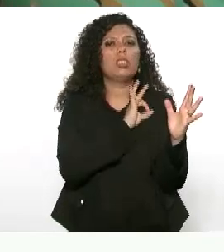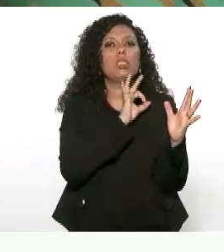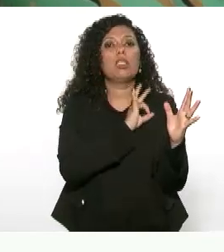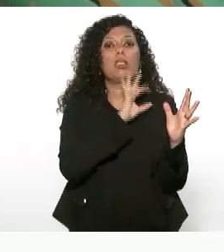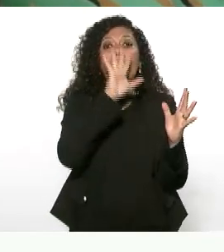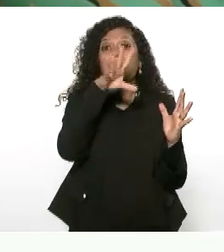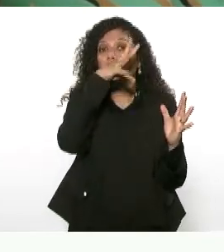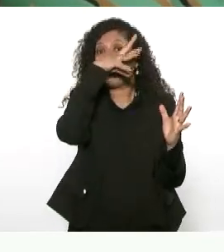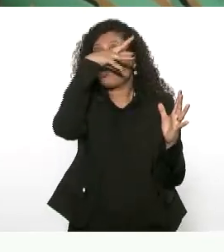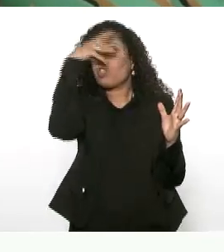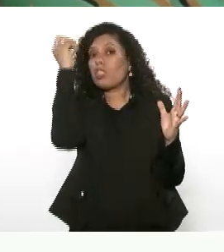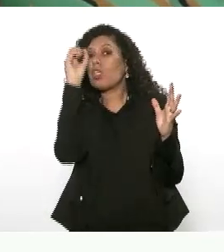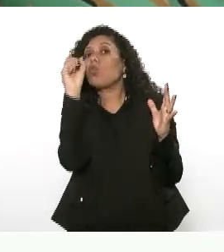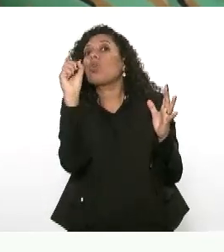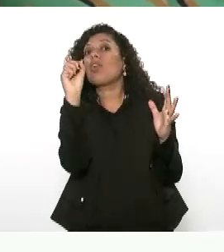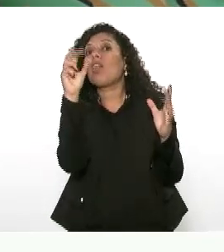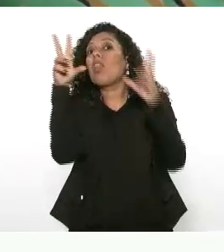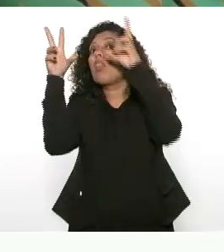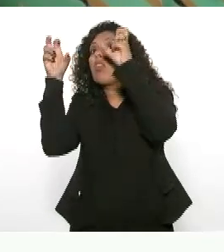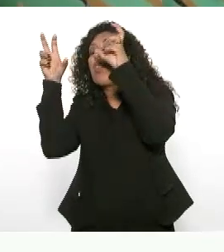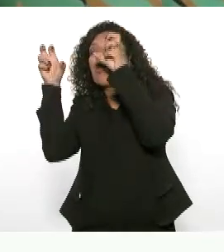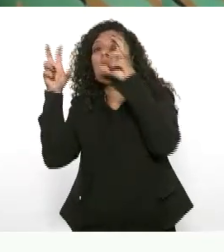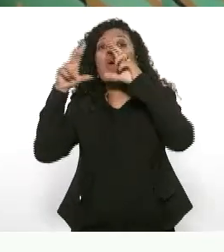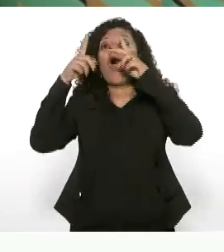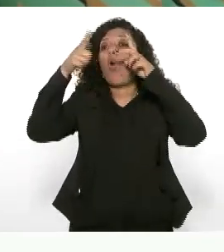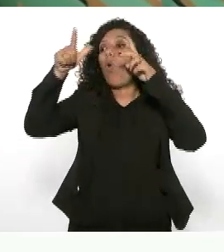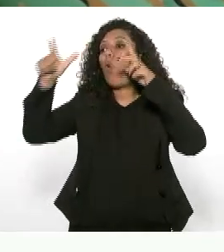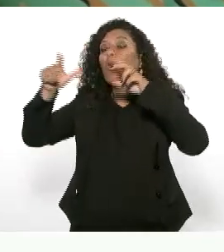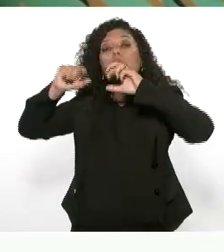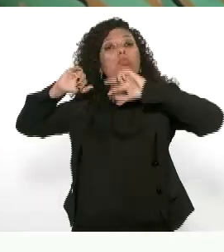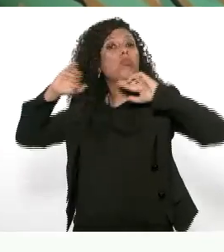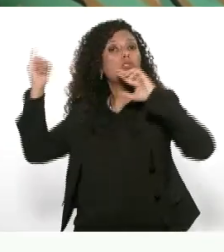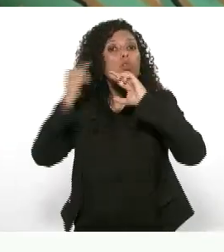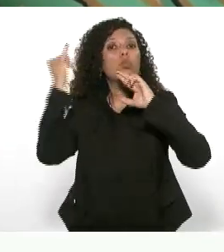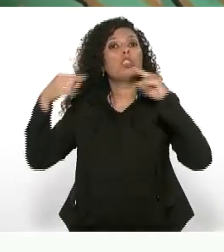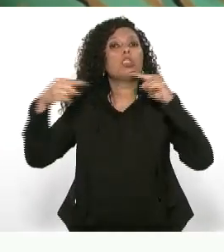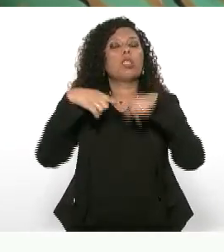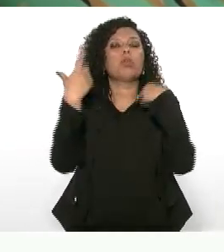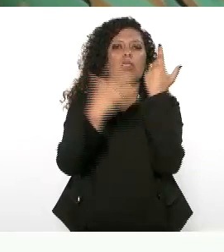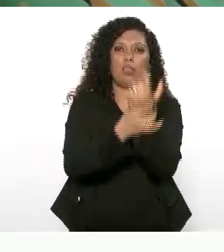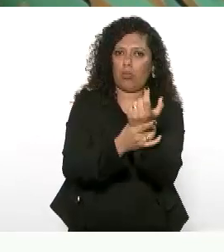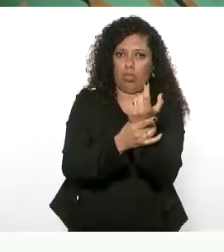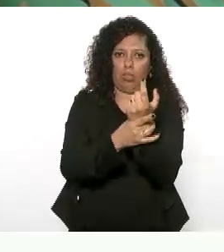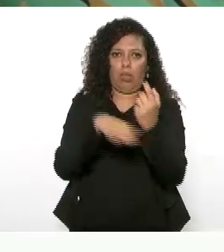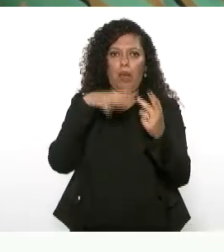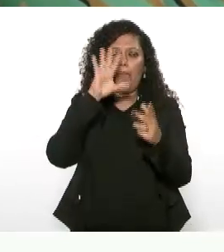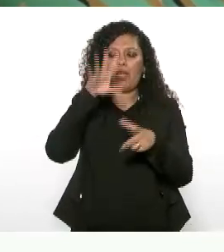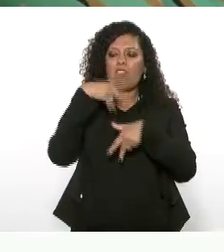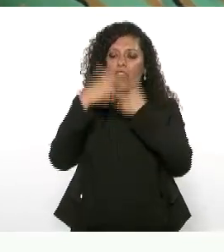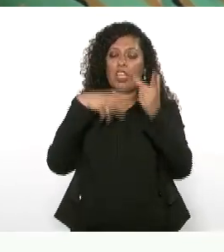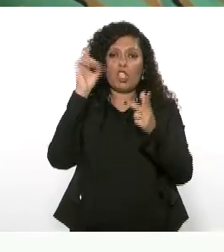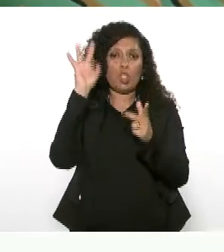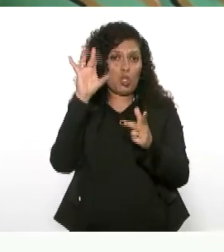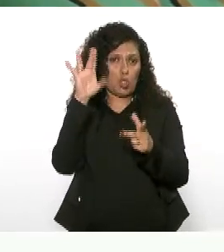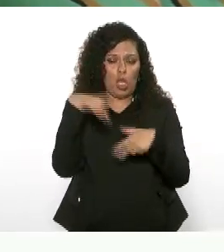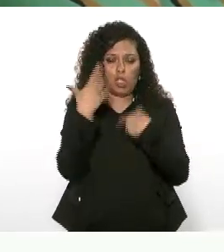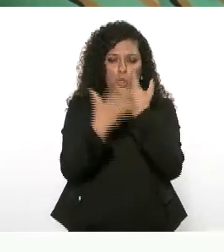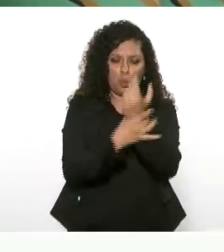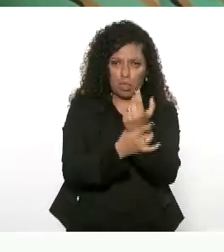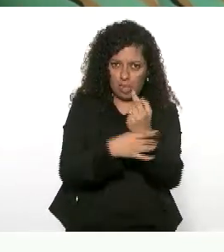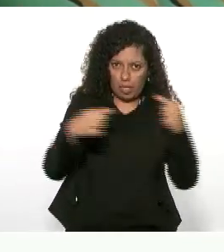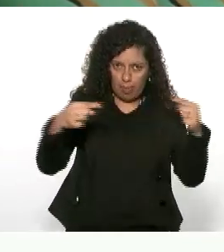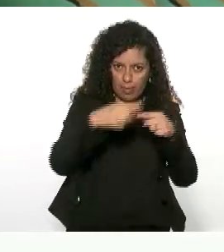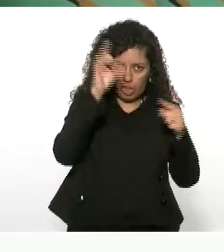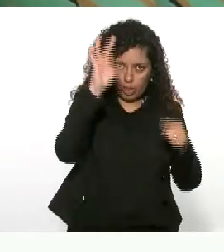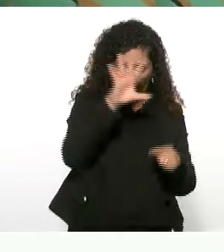de lado os demais temas que são afetos à polícia e à segurança pública. Não se resolve a segurança pública só com polícia. Nós